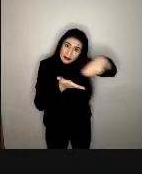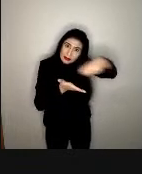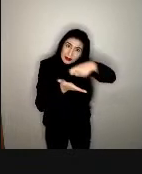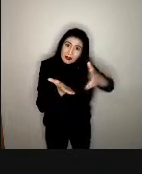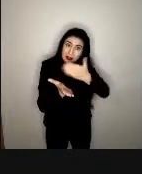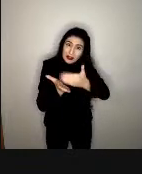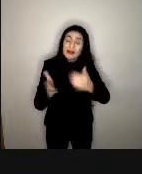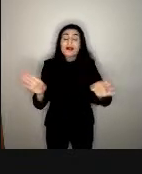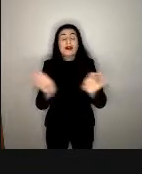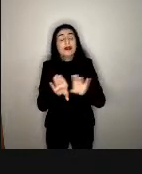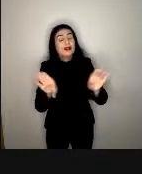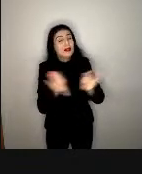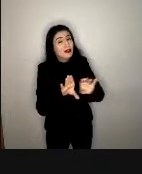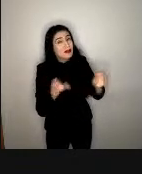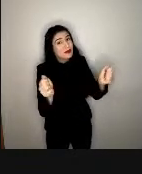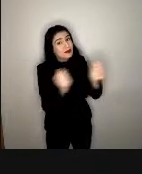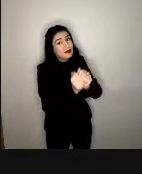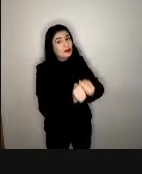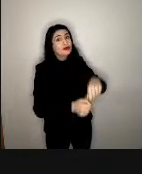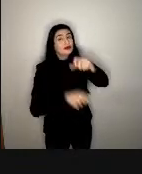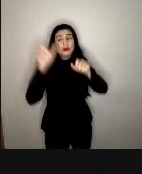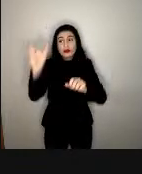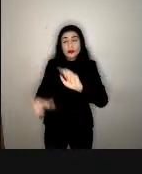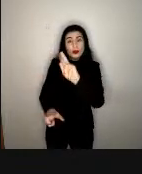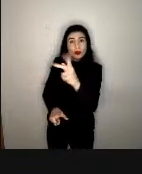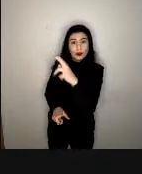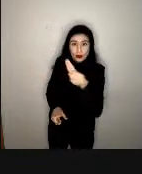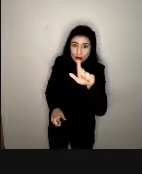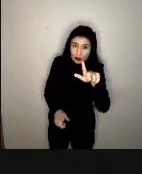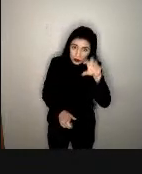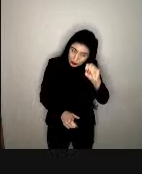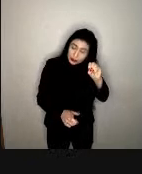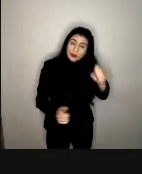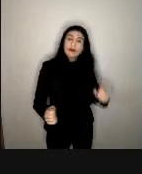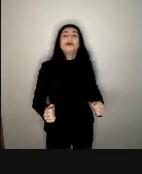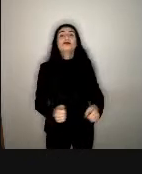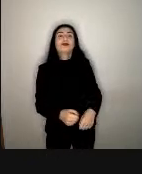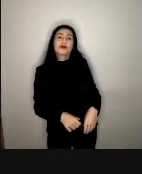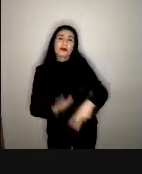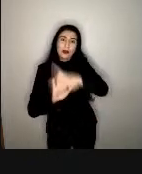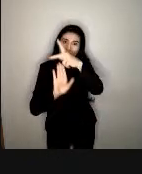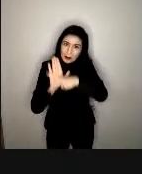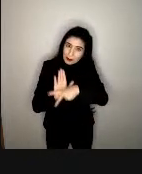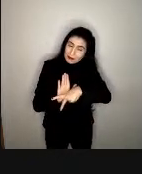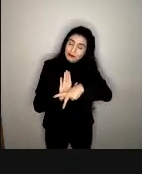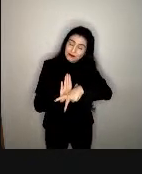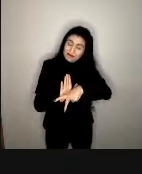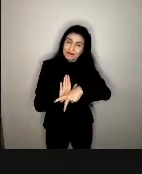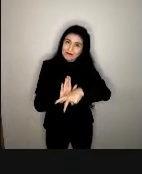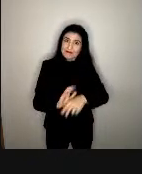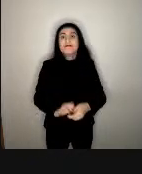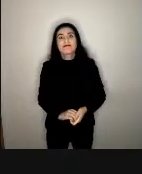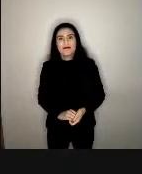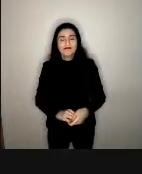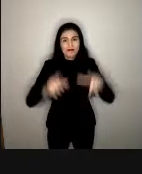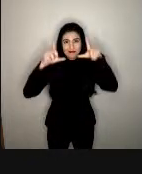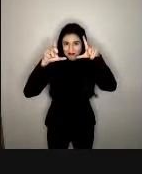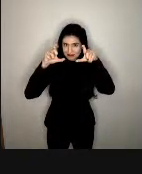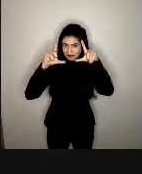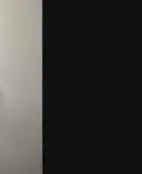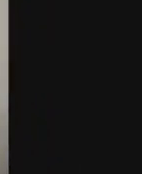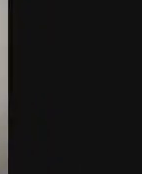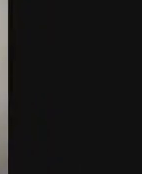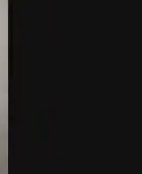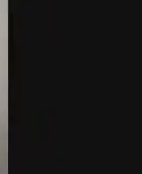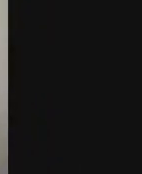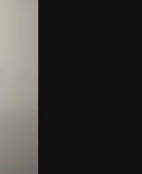Lenz. Boa noite a todas e todos. Como a Vera já disse, eu sou Hugo Lenzi, sou fotógrafo,